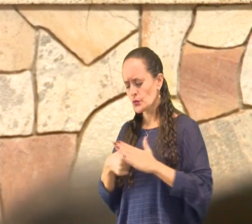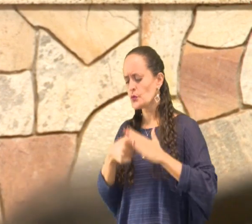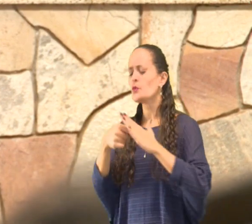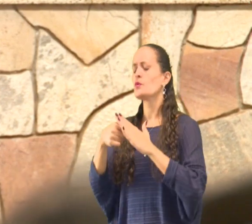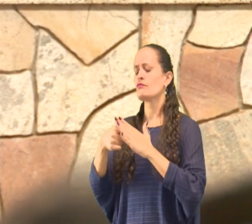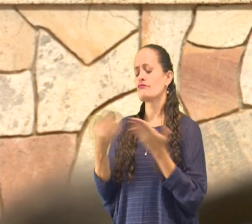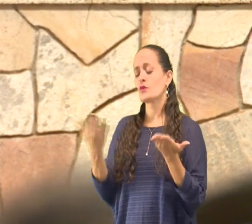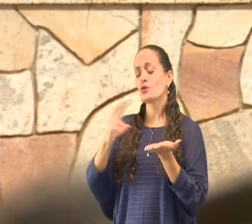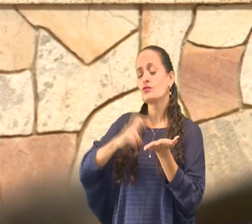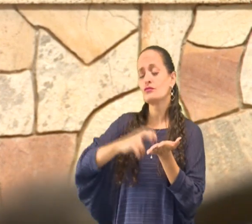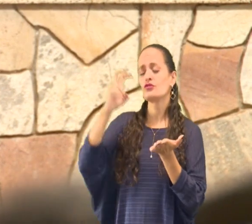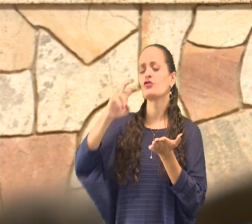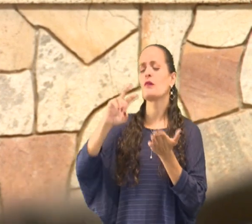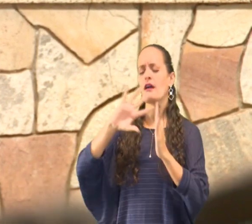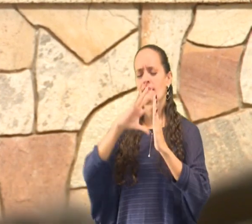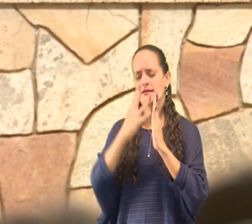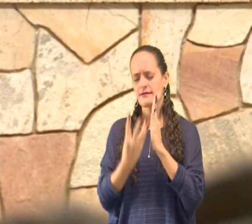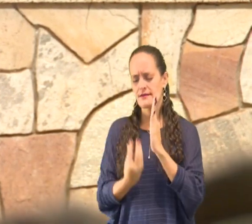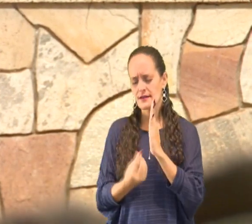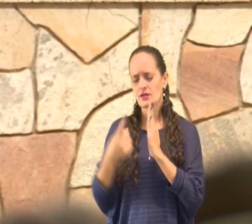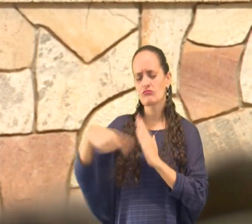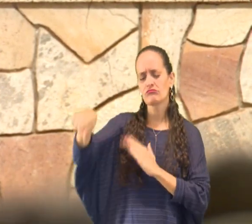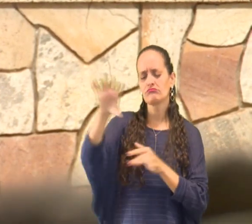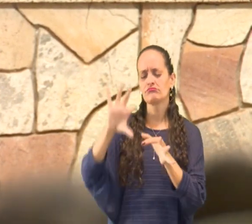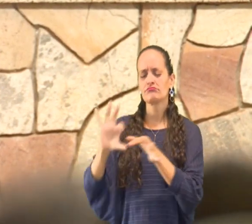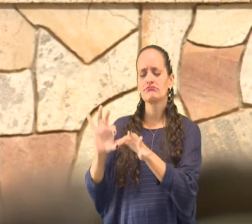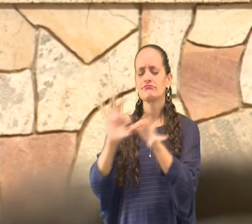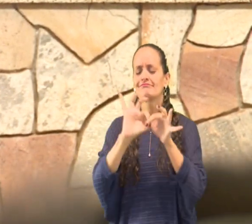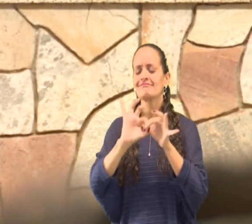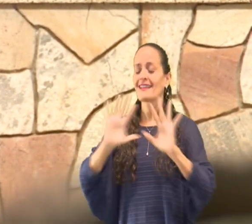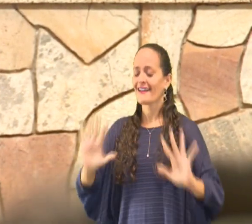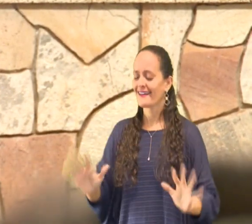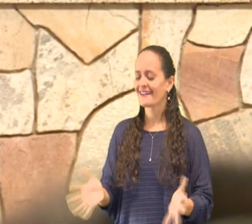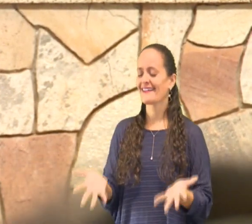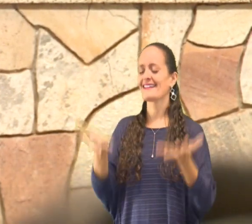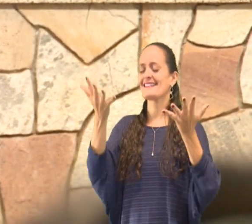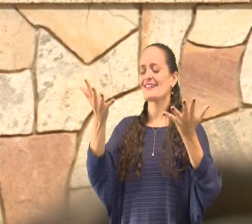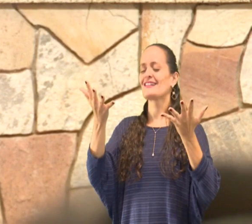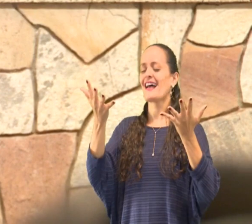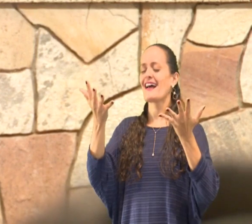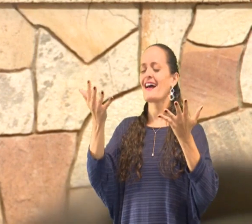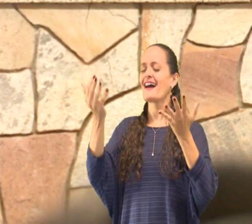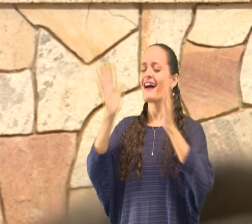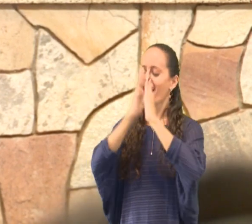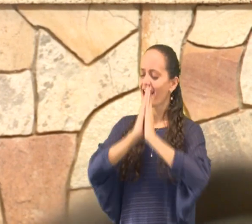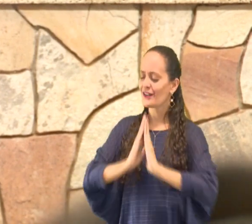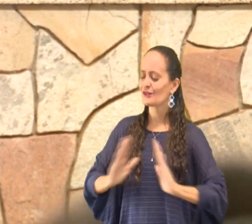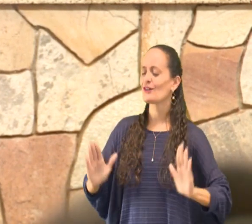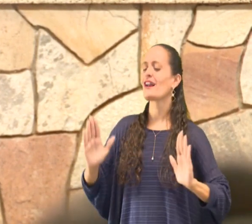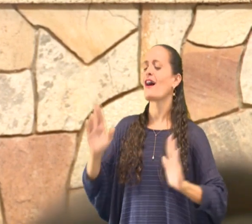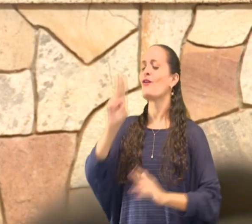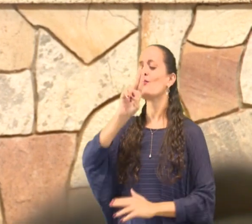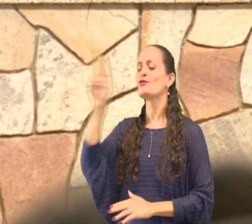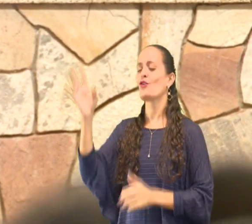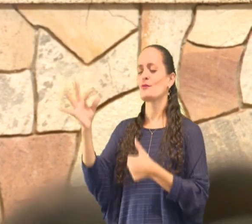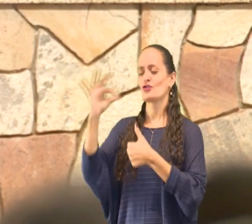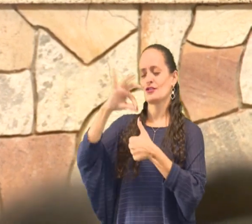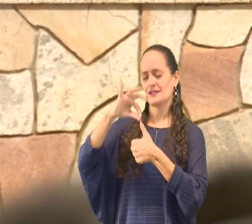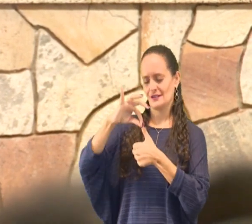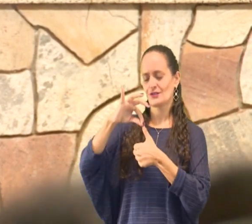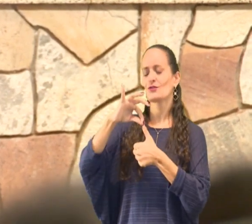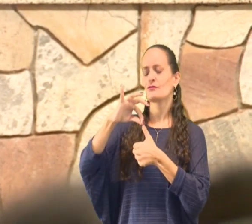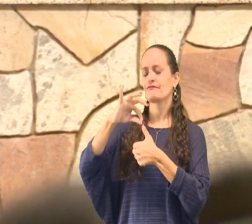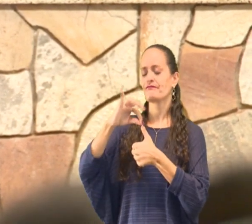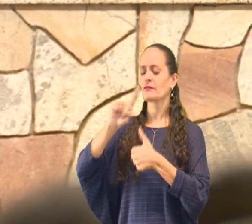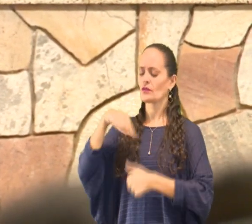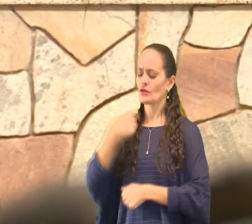nessa manhã a Tua igreja reunida estar aqui, ó Deus, para exaltar e adorar apenas ao nome de Cristo. Entregamos a